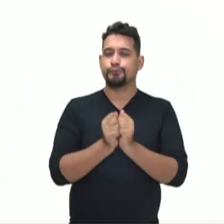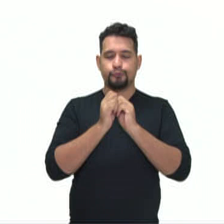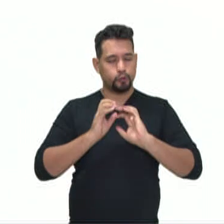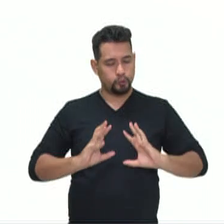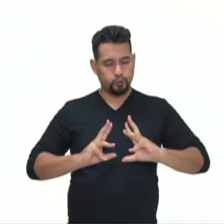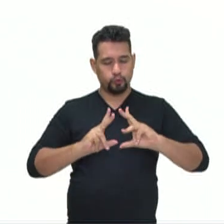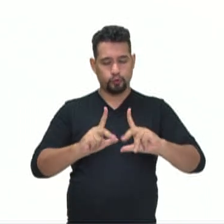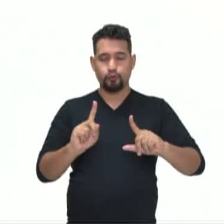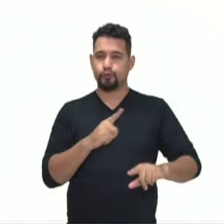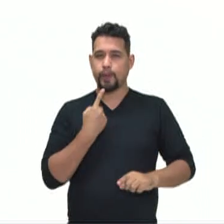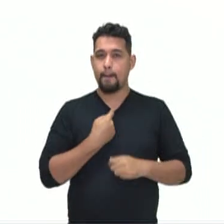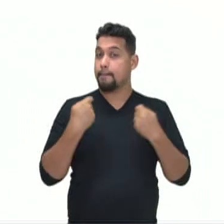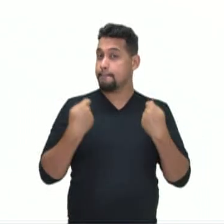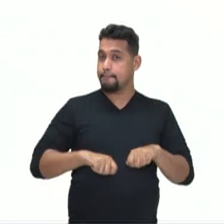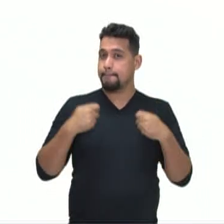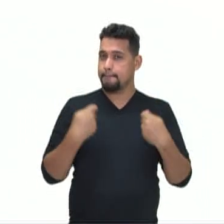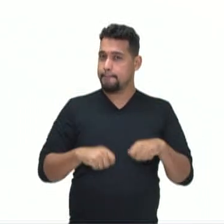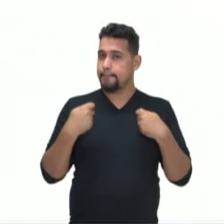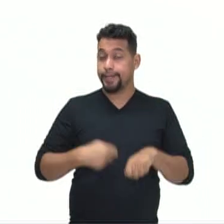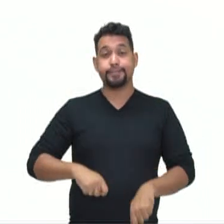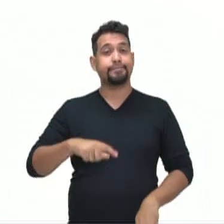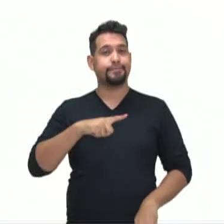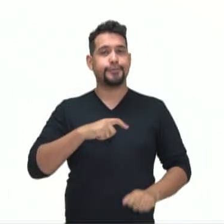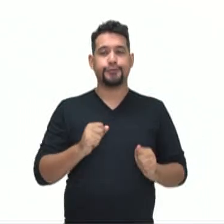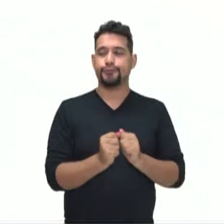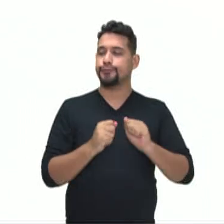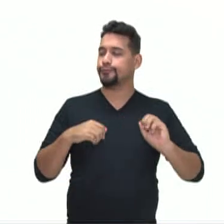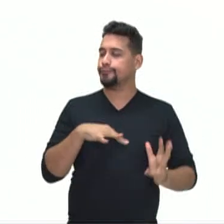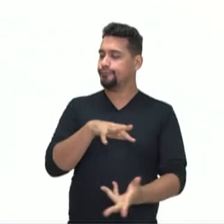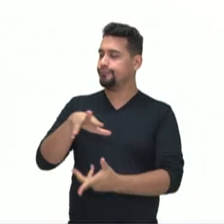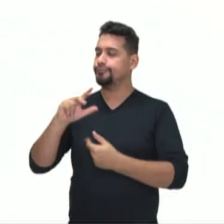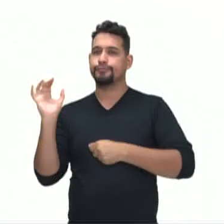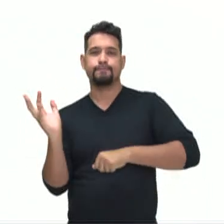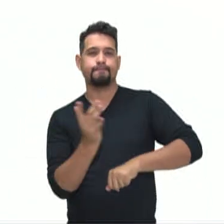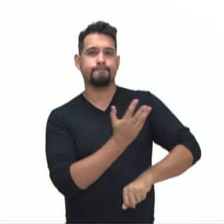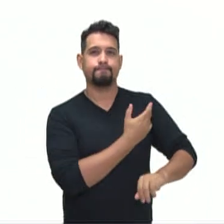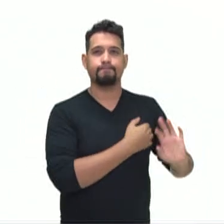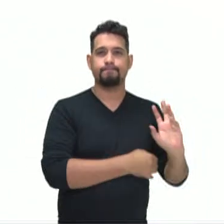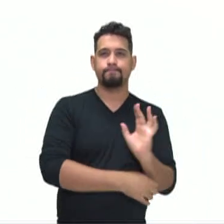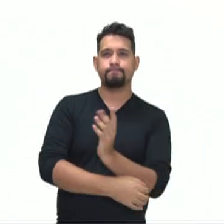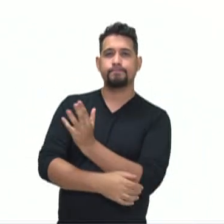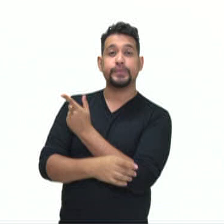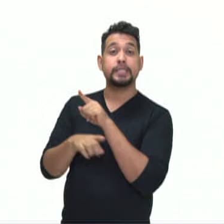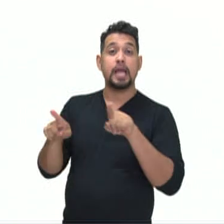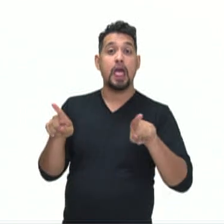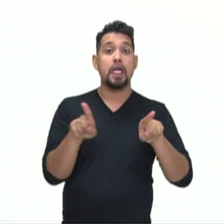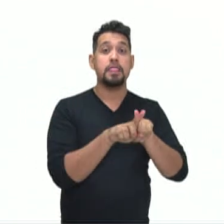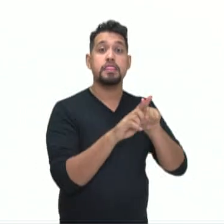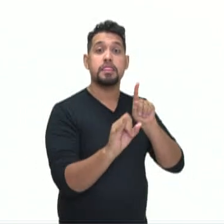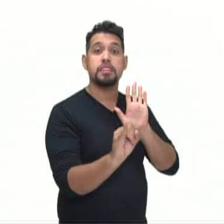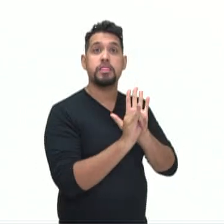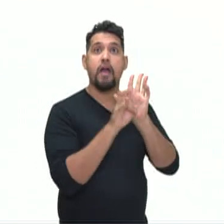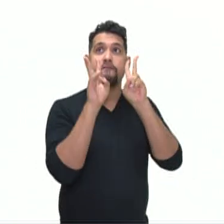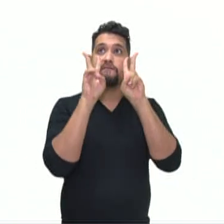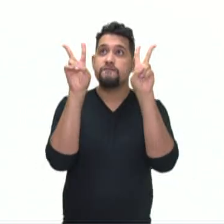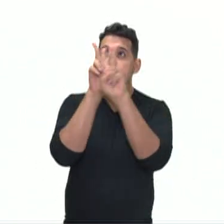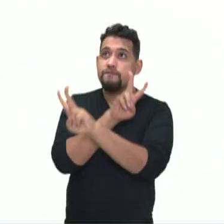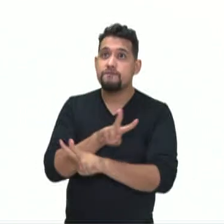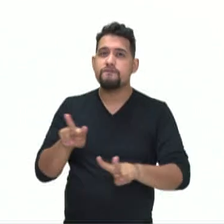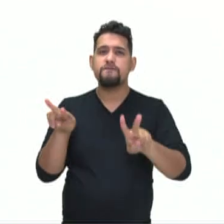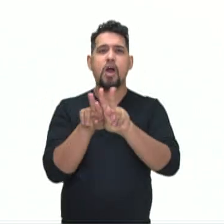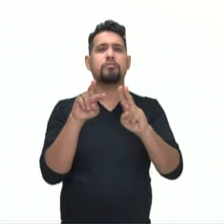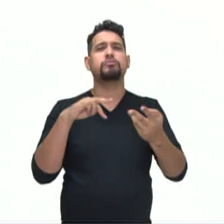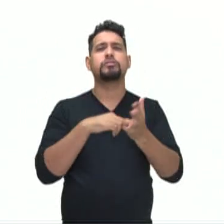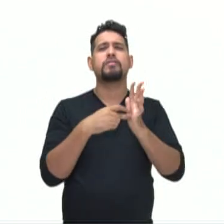todos precisamos ter com relação ao nosso ambiente. Então, a identidade visual é um conjunto de símbolos